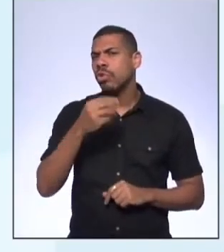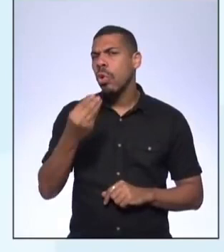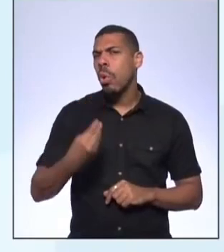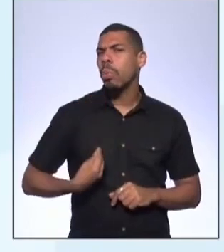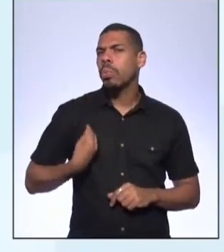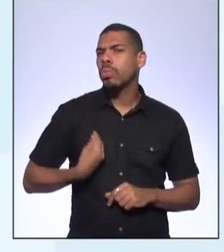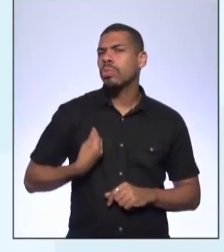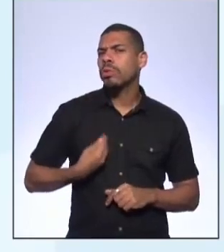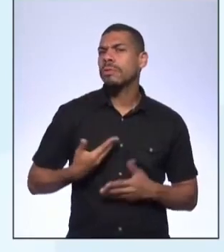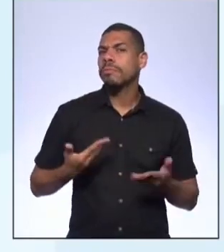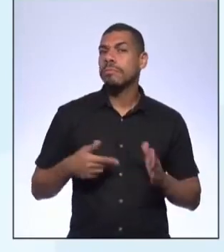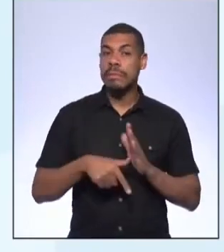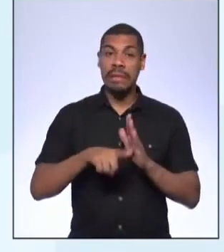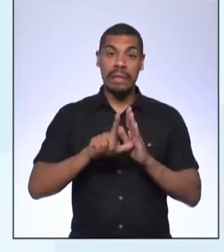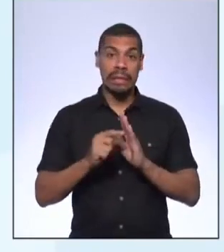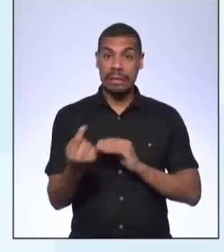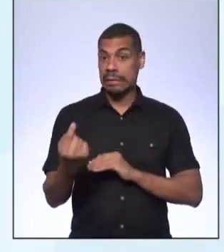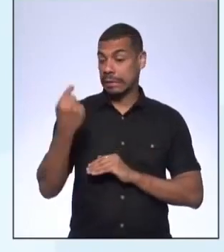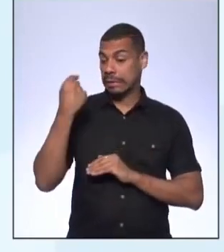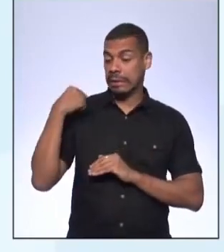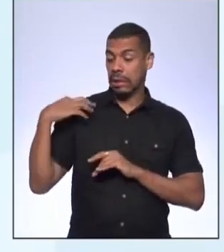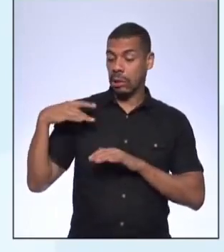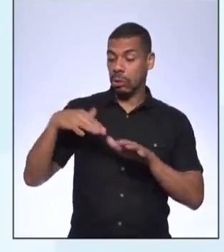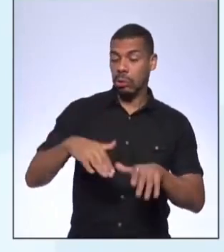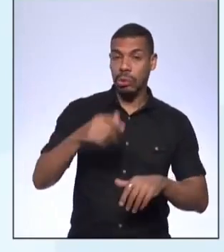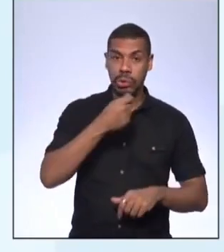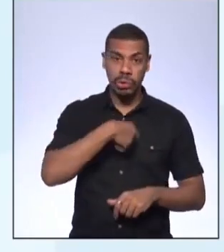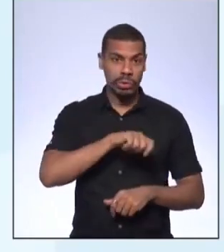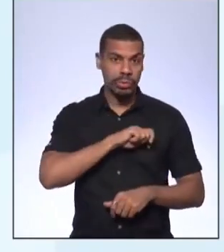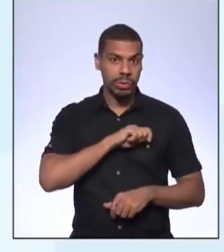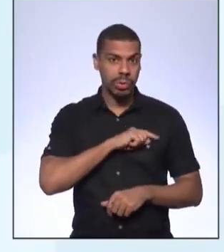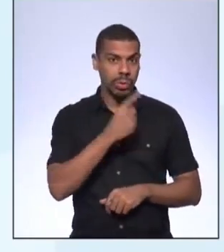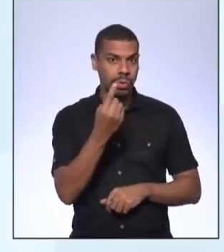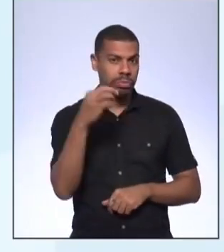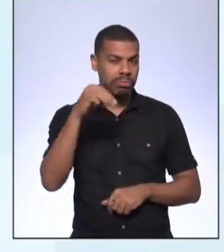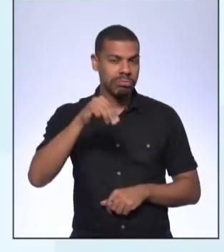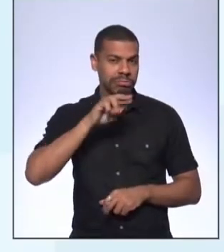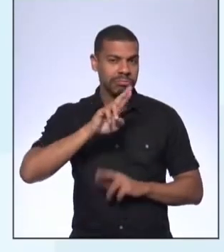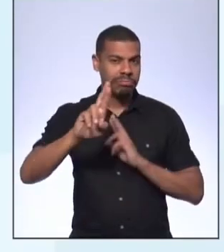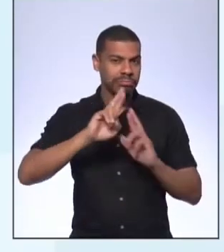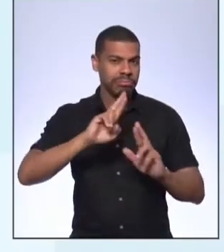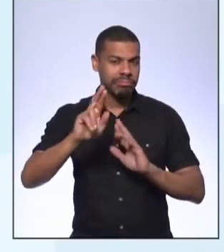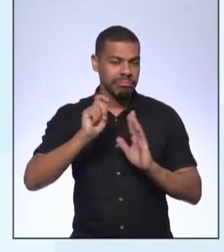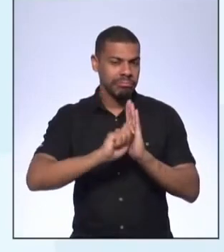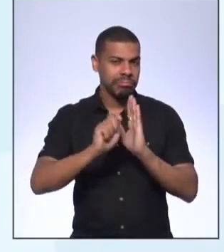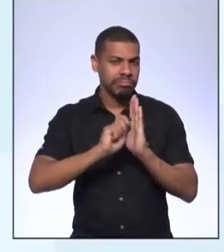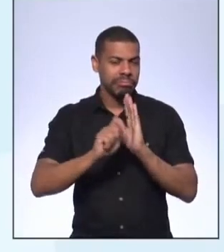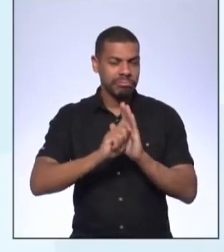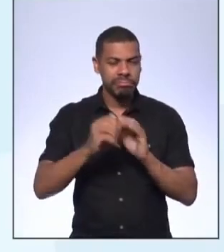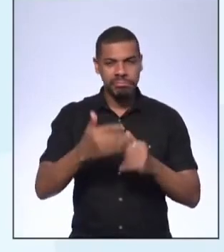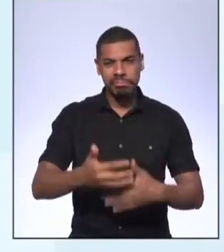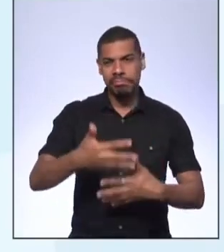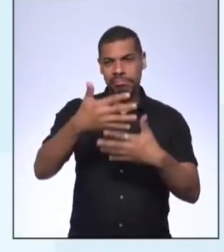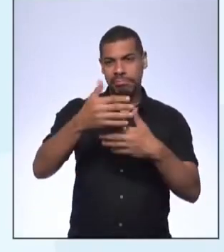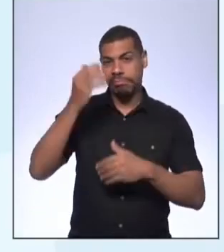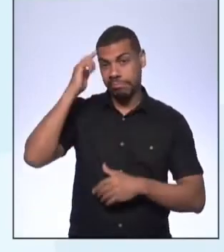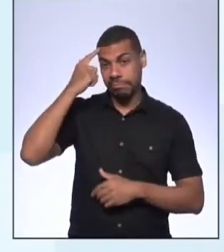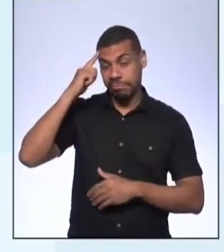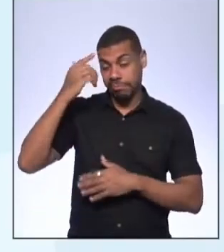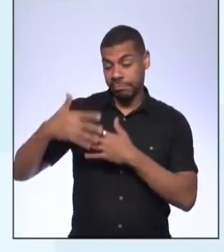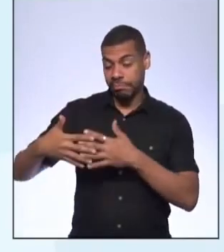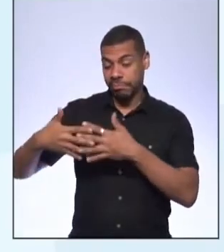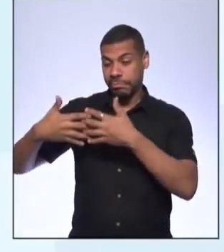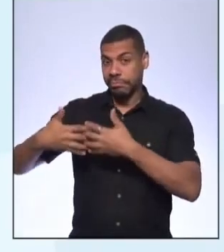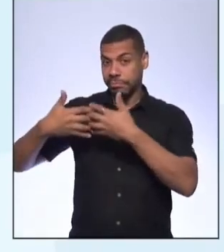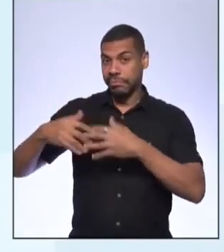dos ameríndios antes da chegada dos espanhóis? Vocês têm 1 minuto para fazer essa reflexão aqui com a gente no chat